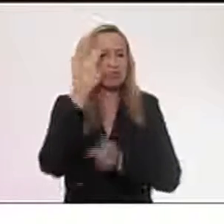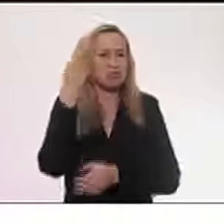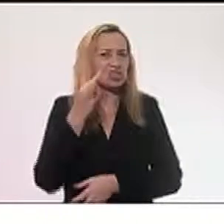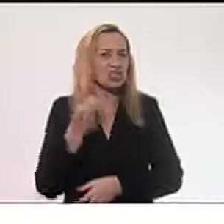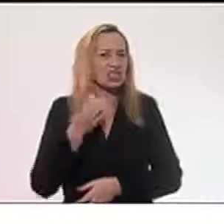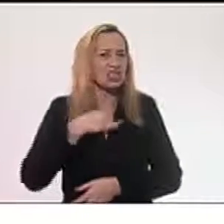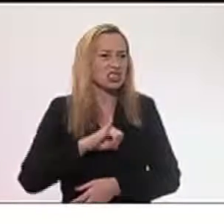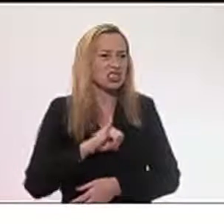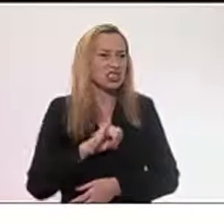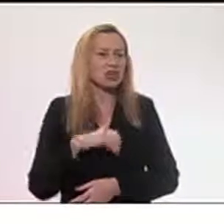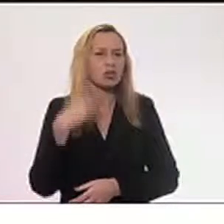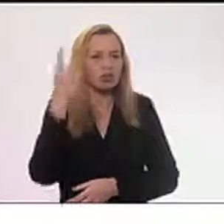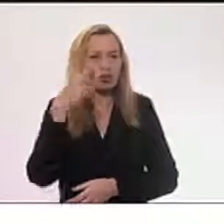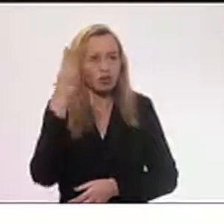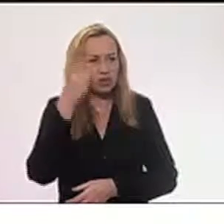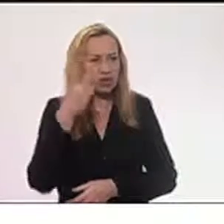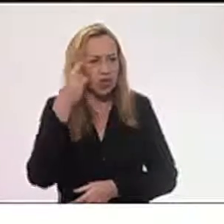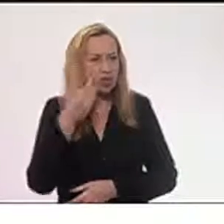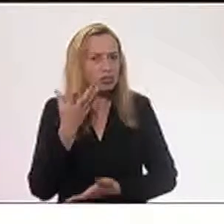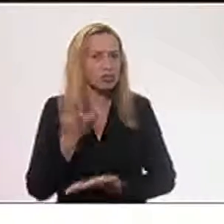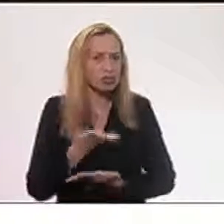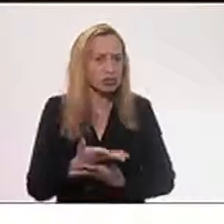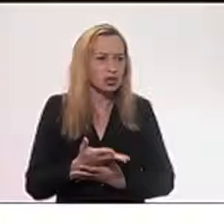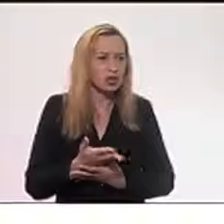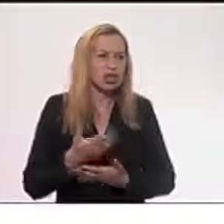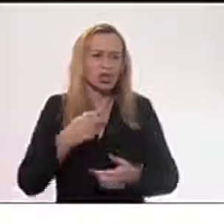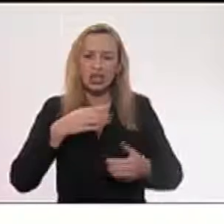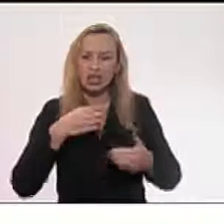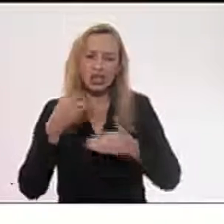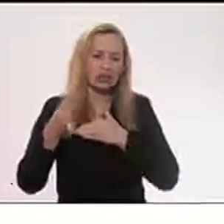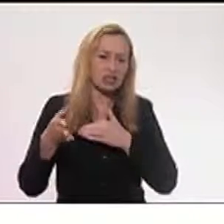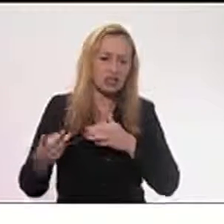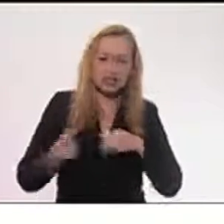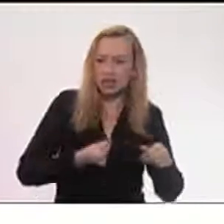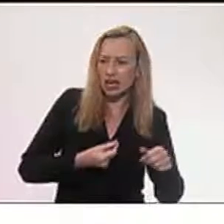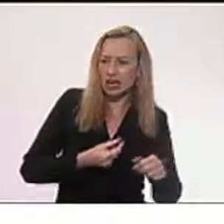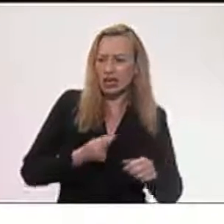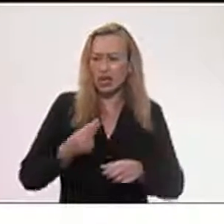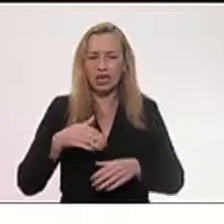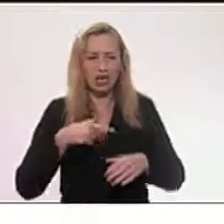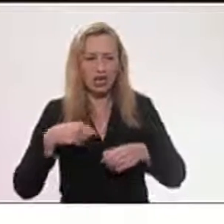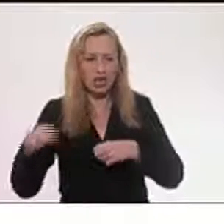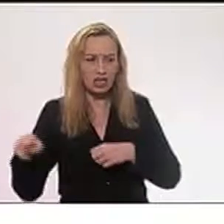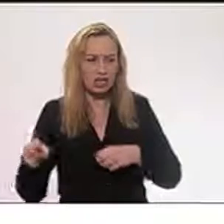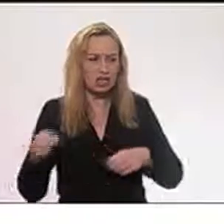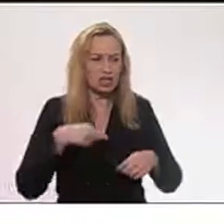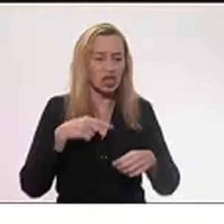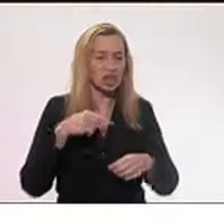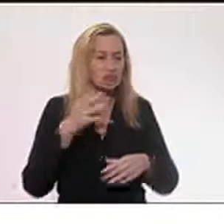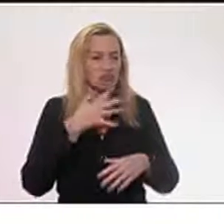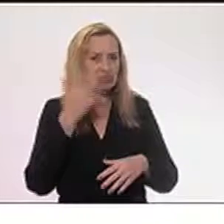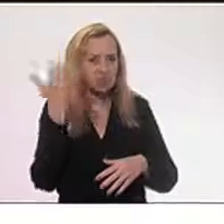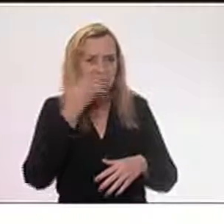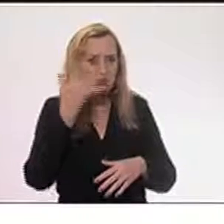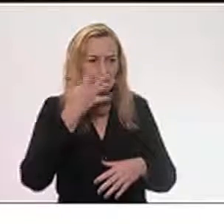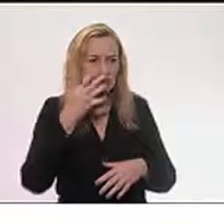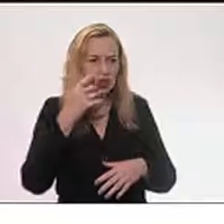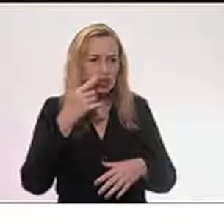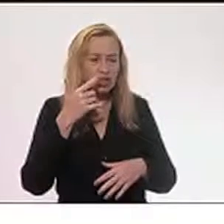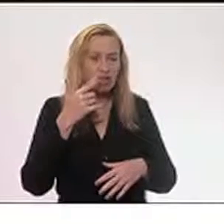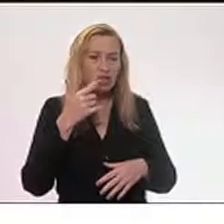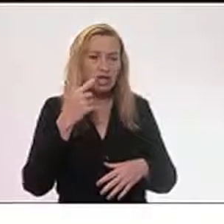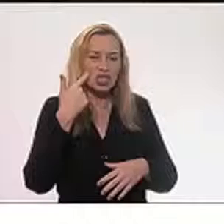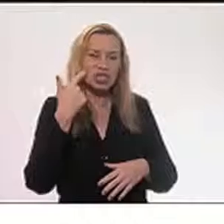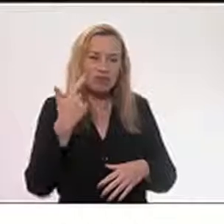nessas idas e vindas que fazemos no plenário, entrando, saindo para resolver problemas, atender pessoas, chegou a dar uma olhada no movimento no entorno da